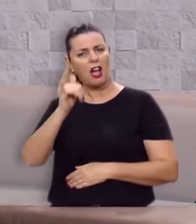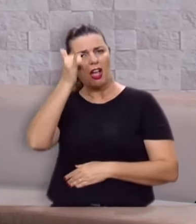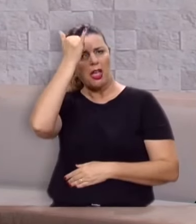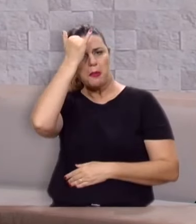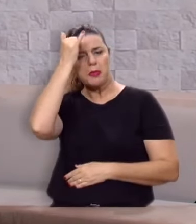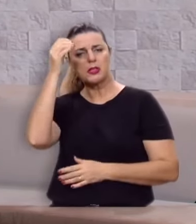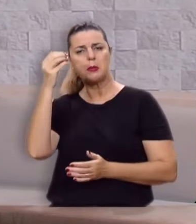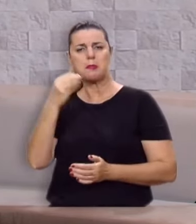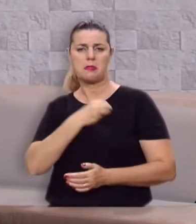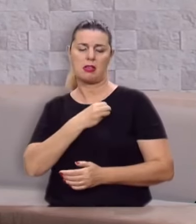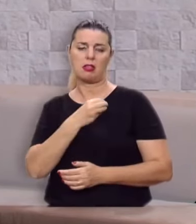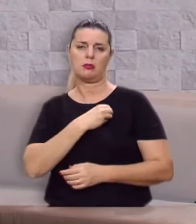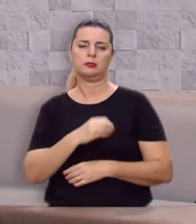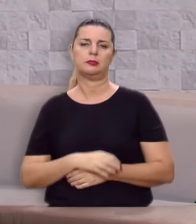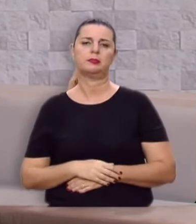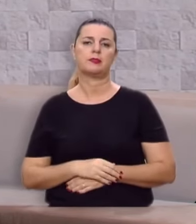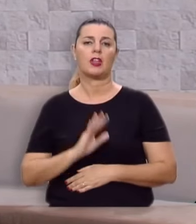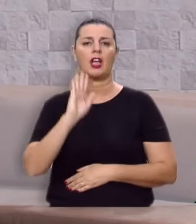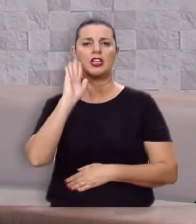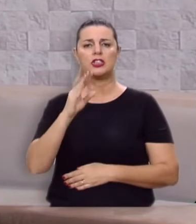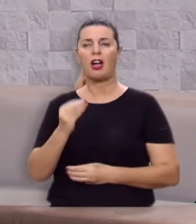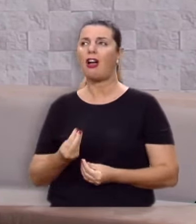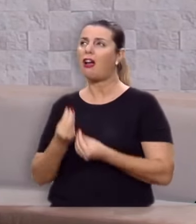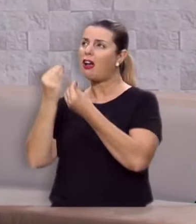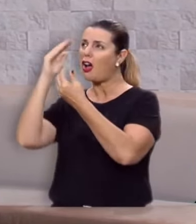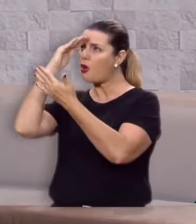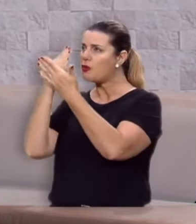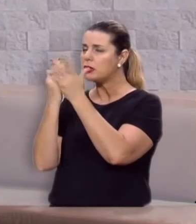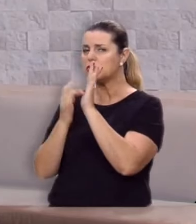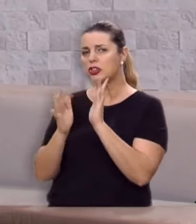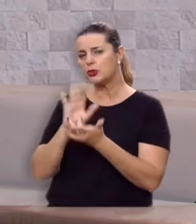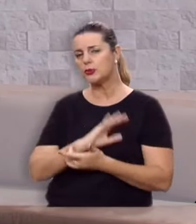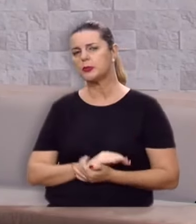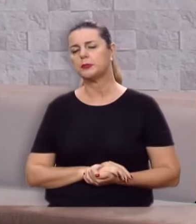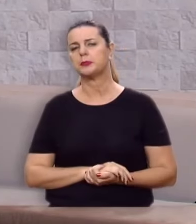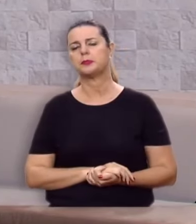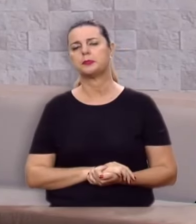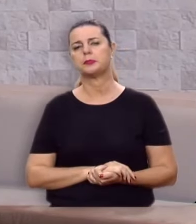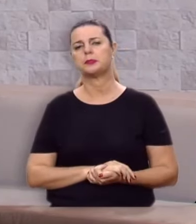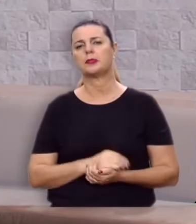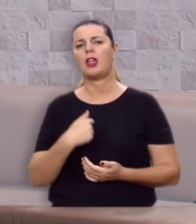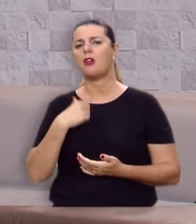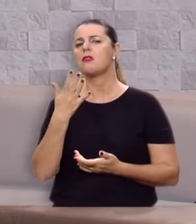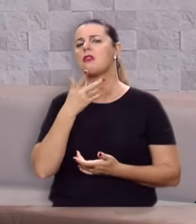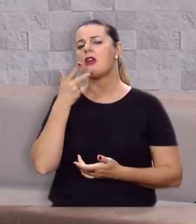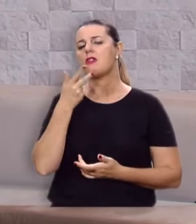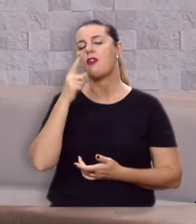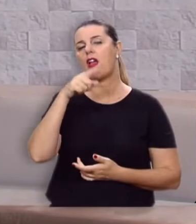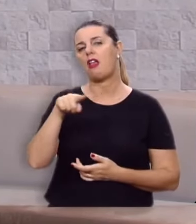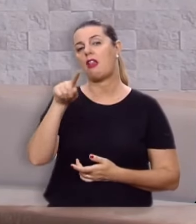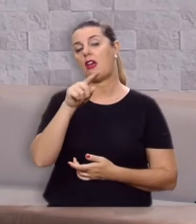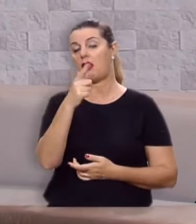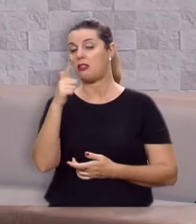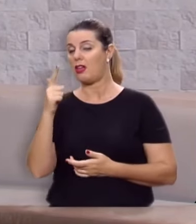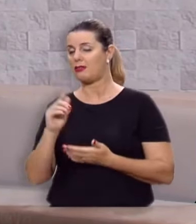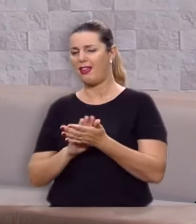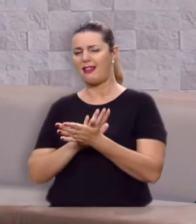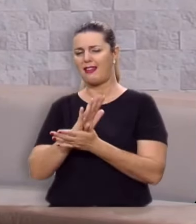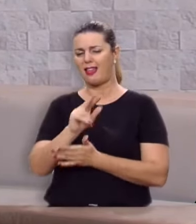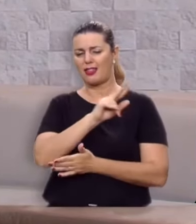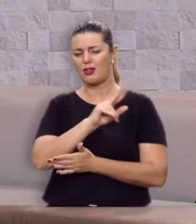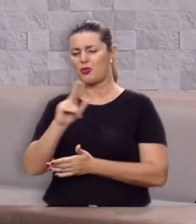já se arrependeu dos seus pecados? Você já pôs a sua confiança em Jesus? Eu quero lhe dizer que não há